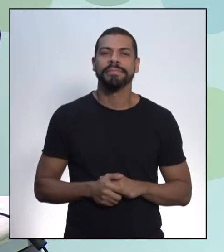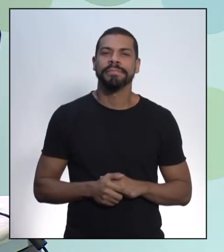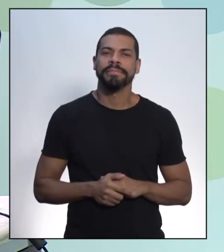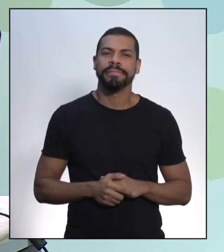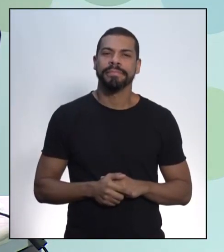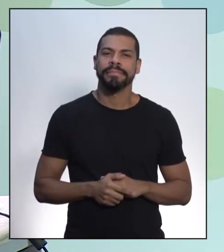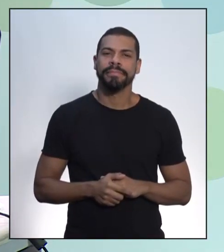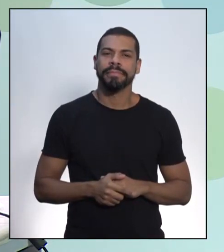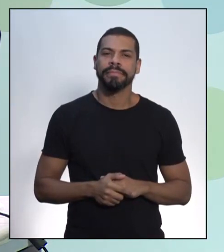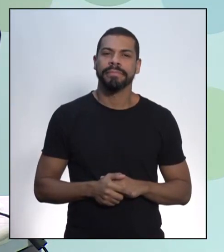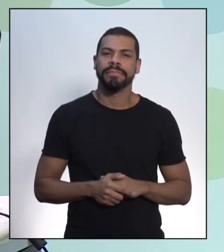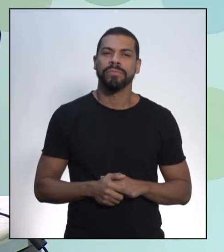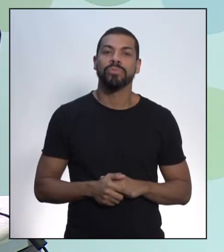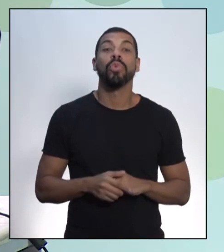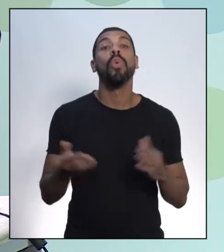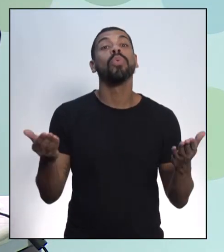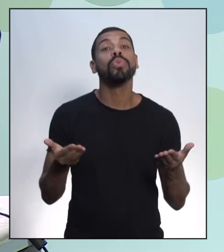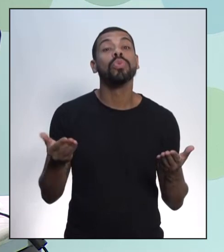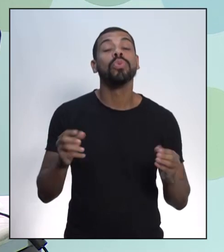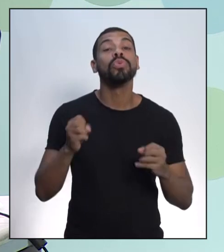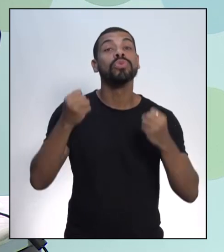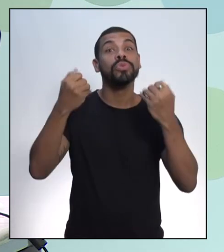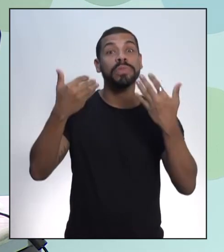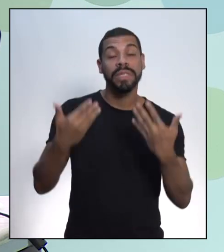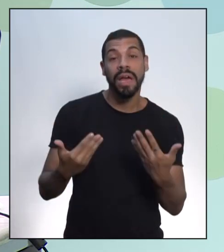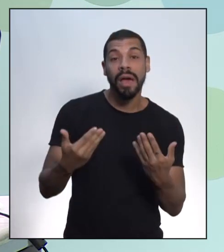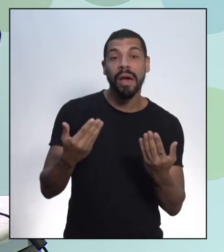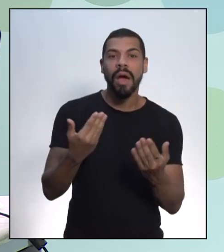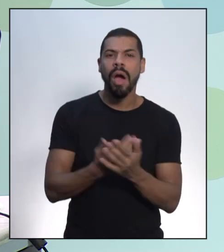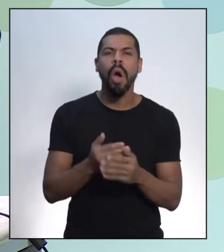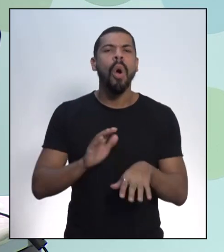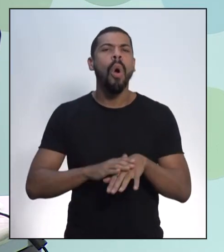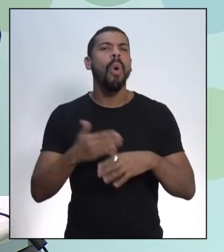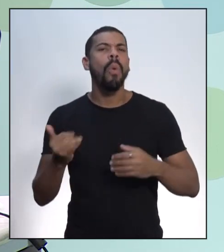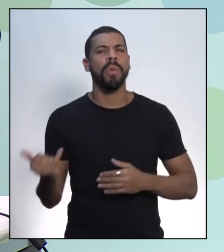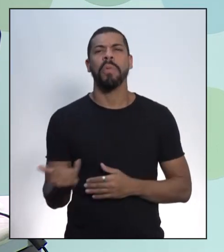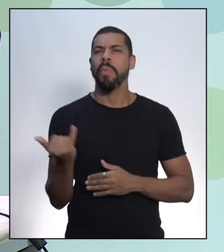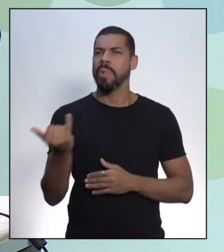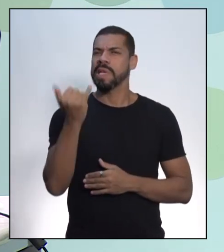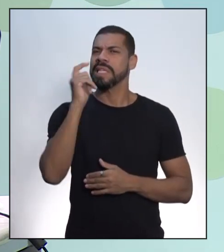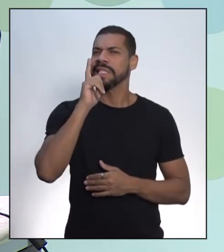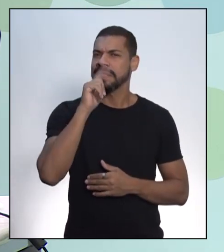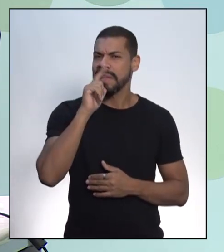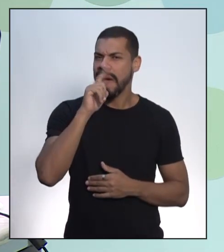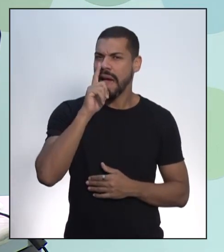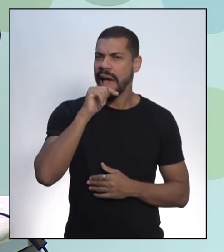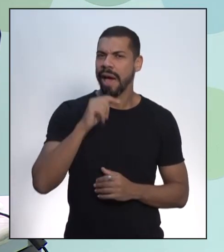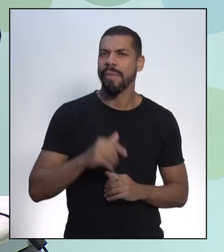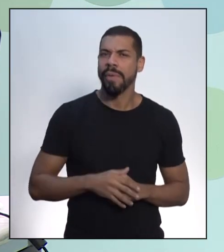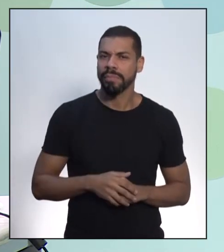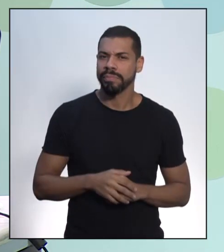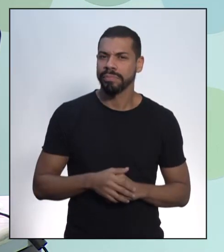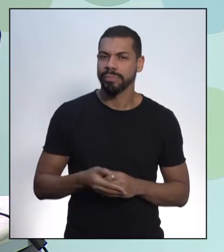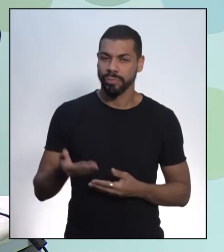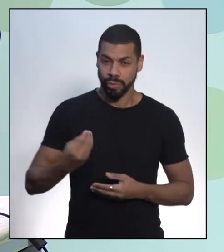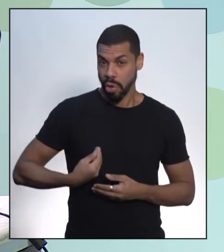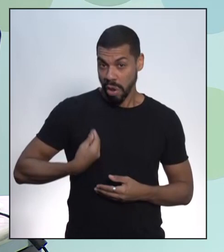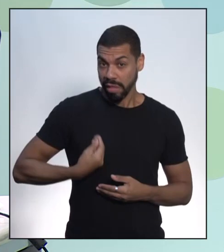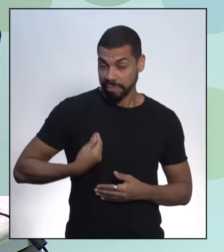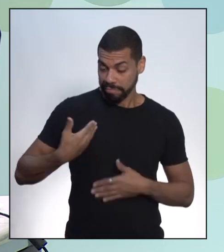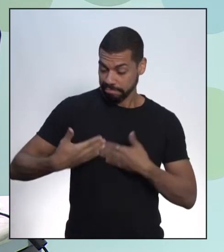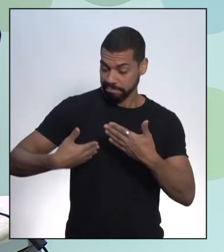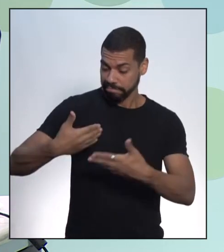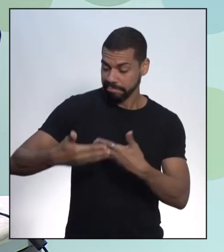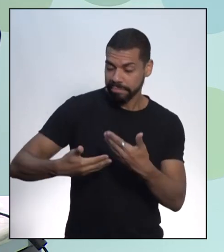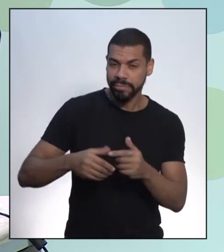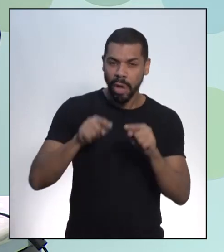Fazer uma pequena retomada. O que nós vimos hoje? Qual é a importância da água, né, na nossa vida? Nós vimos